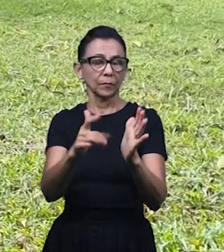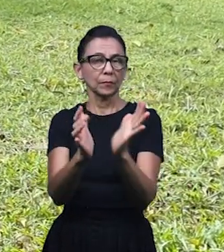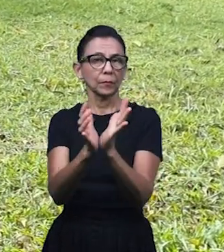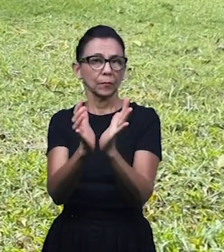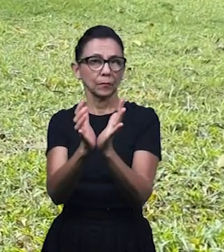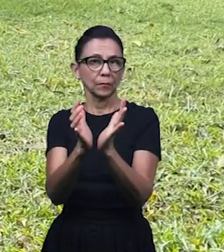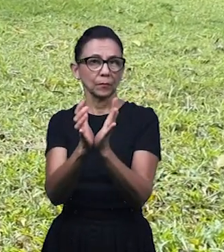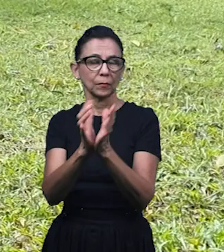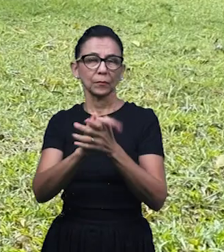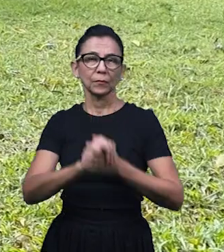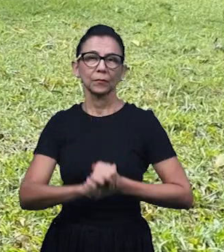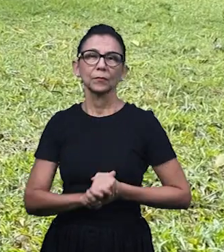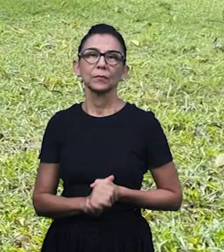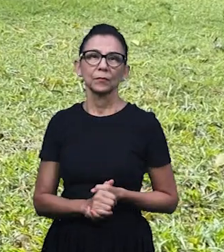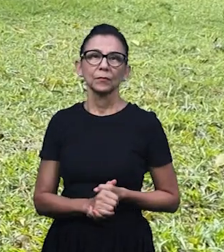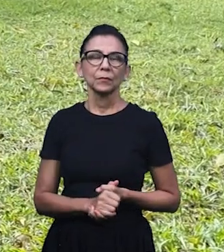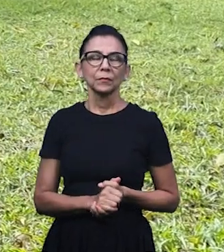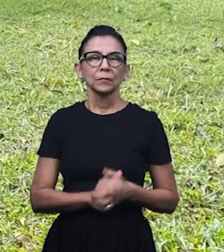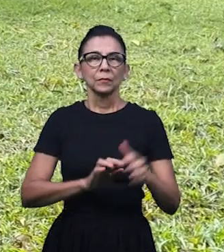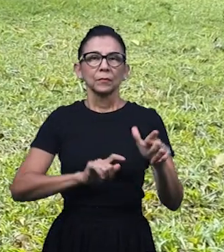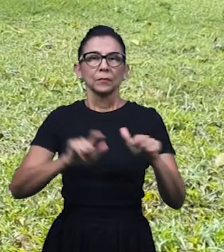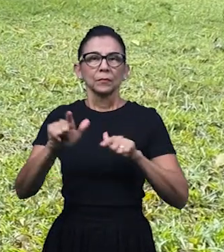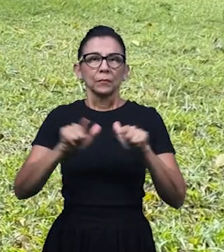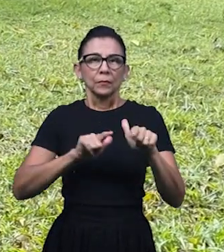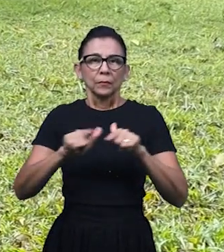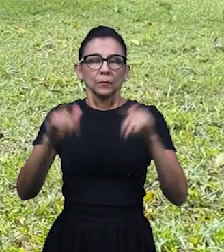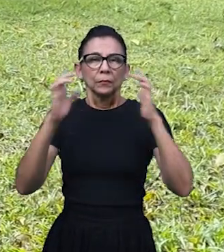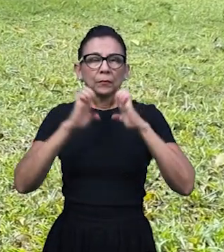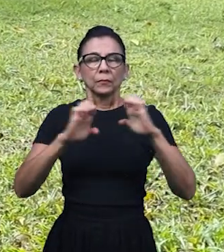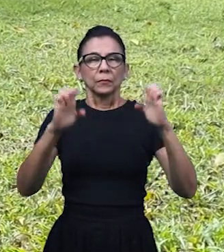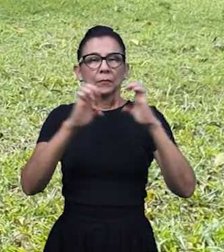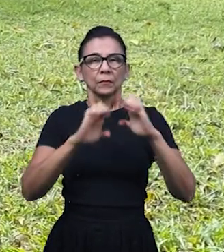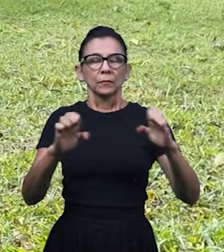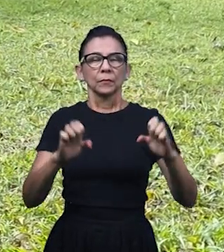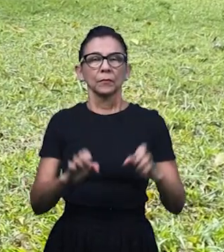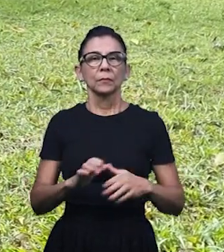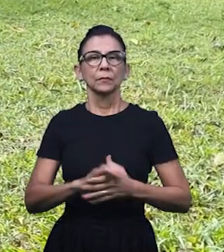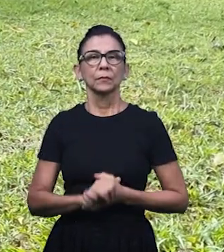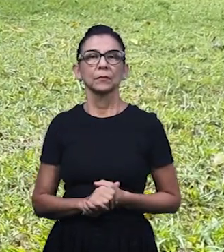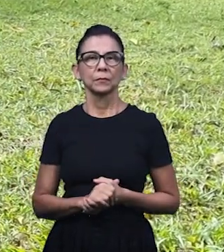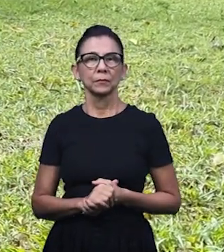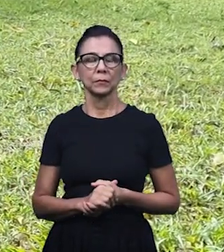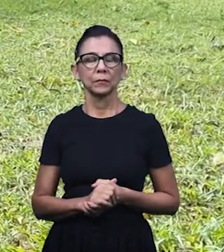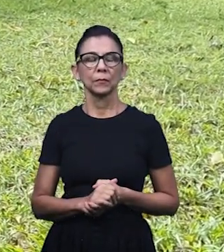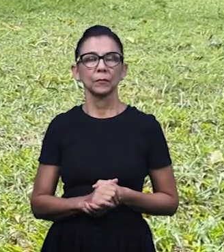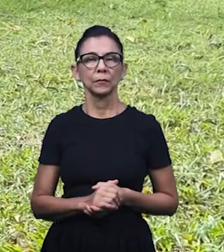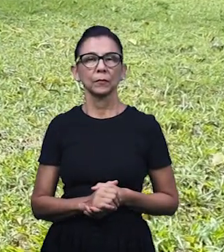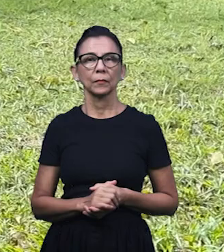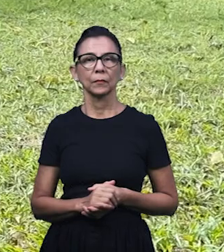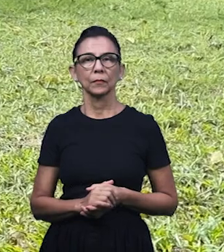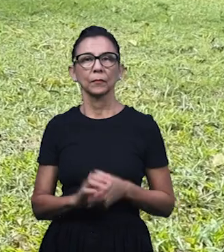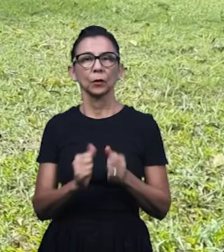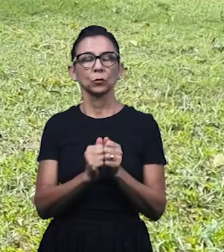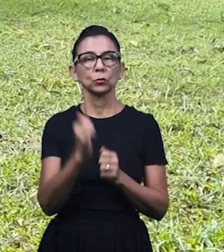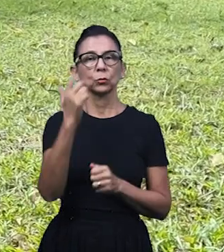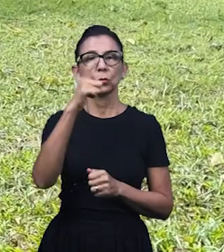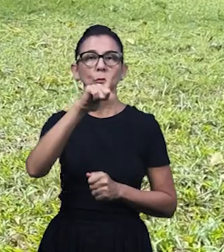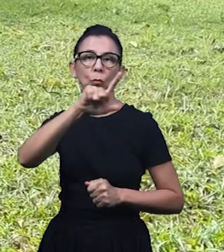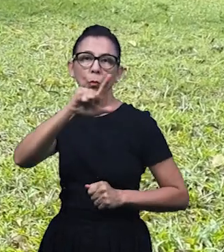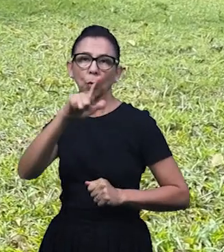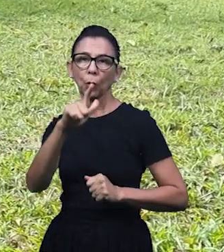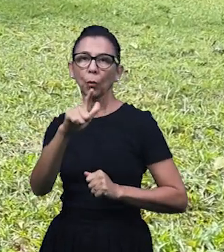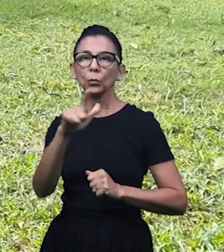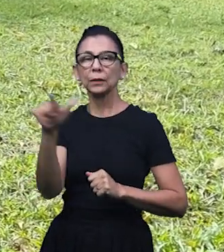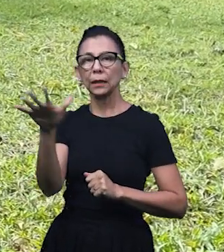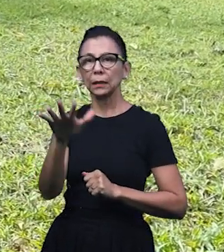grupo lá da capital Recife realizou uma evangelização com os irmãos da ICM Areias, no bairro de mesmo nome. Nós vamos